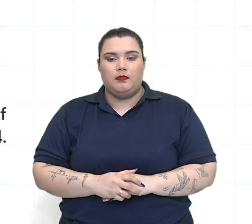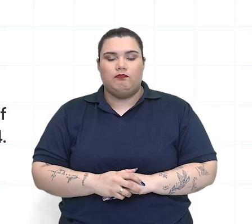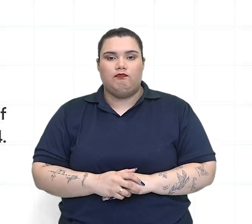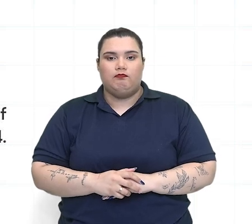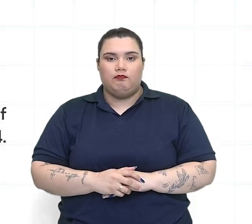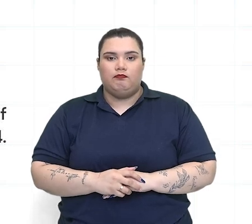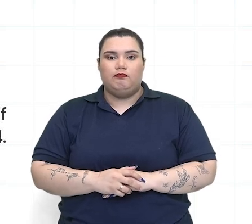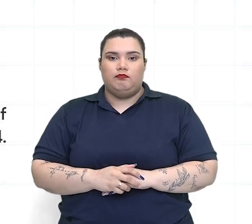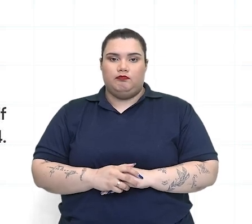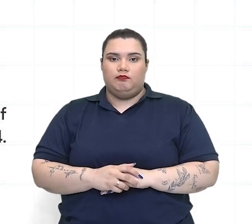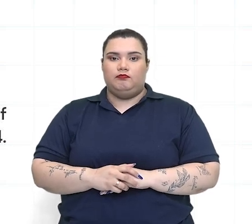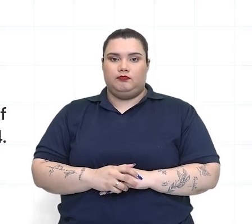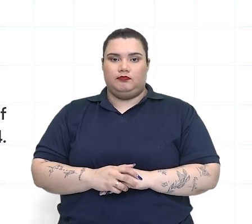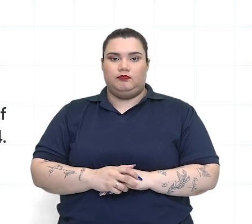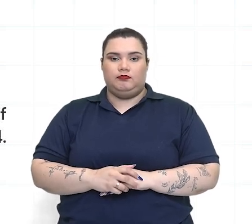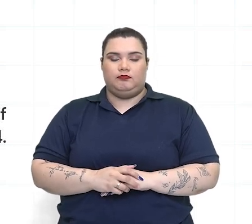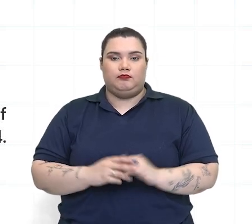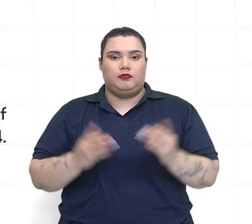Então,